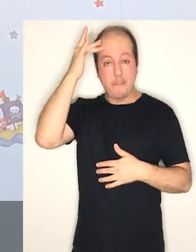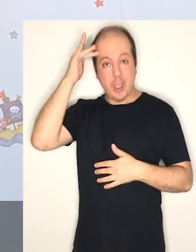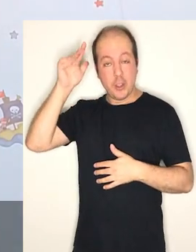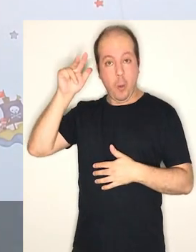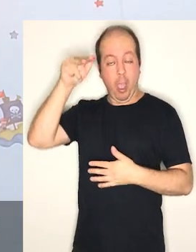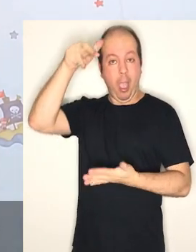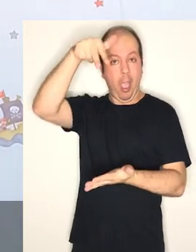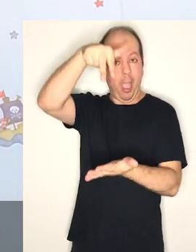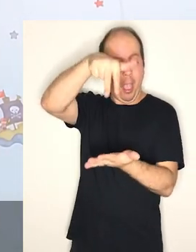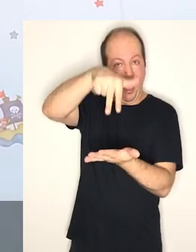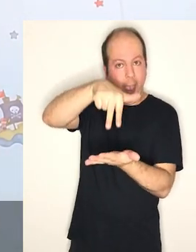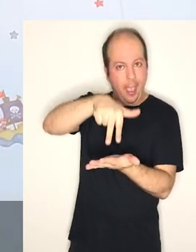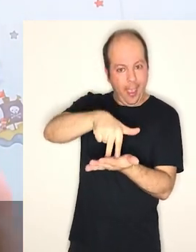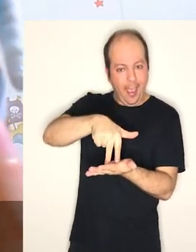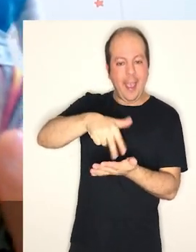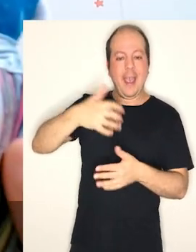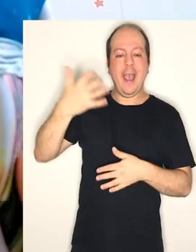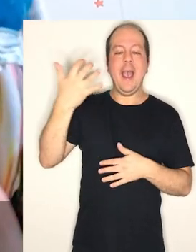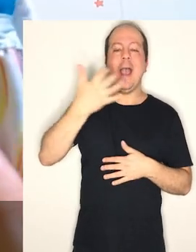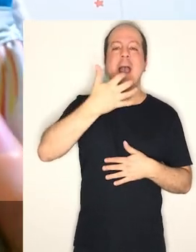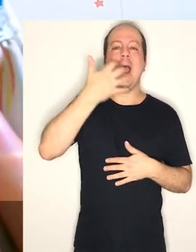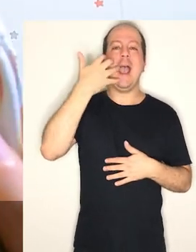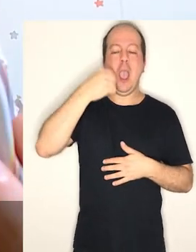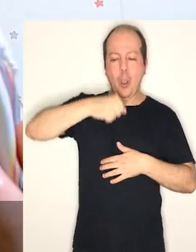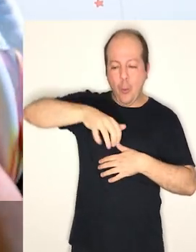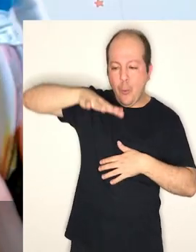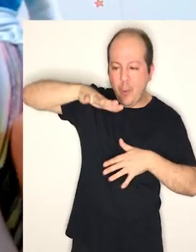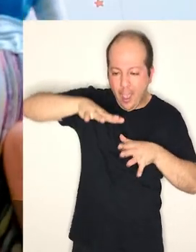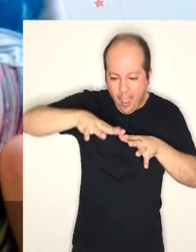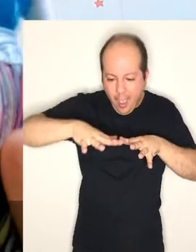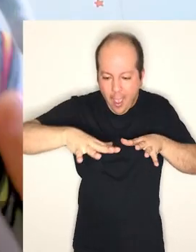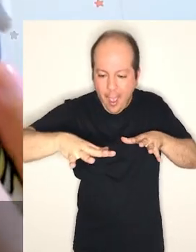do centro da roda, da ponta